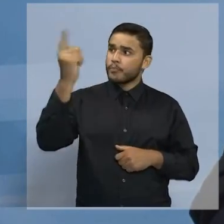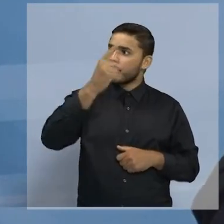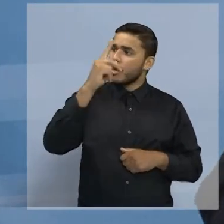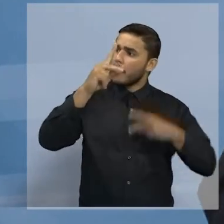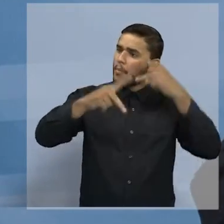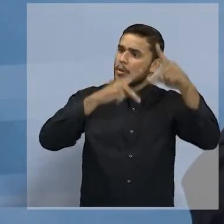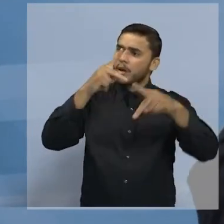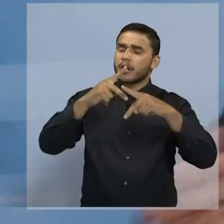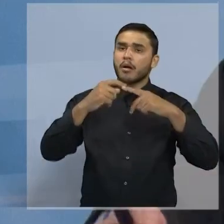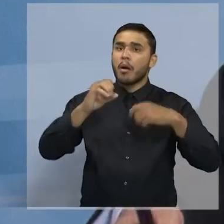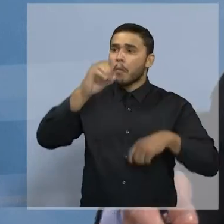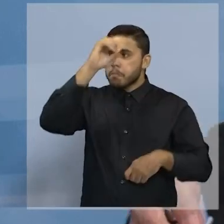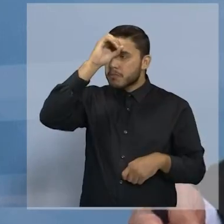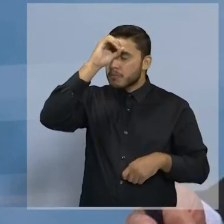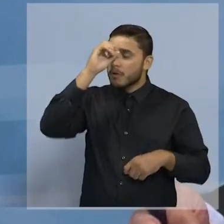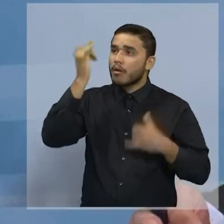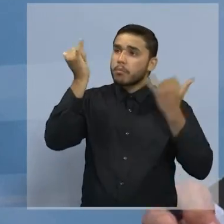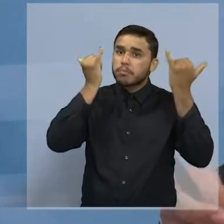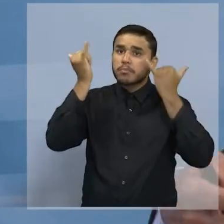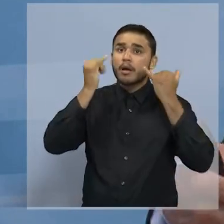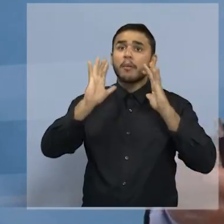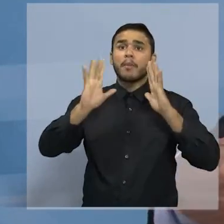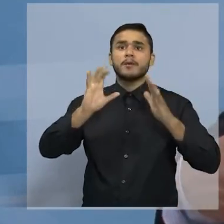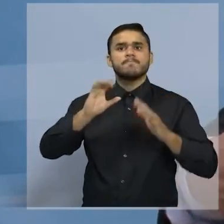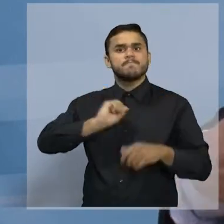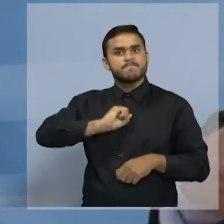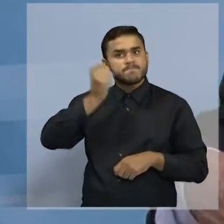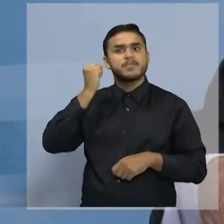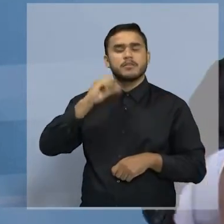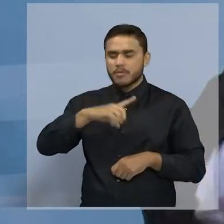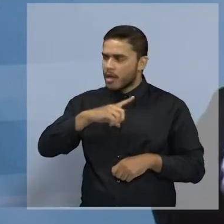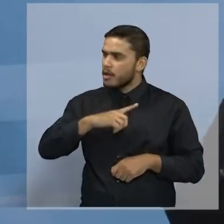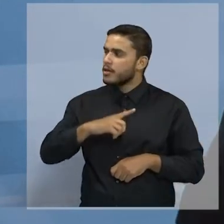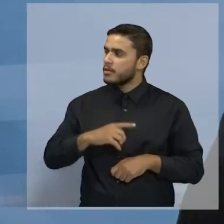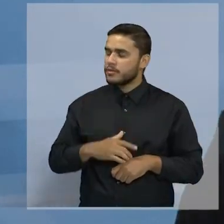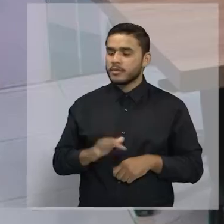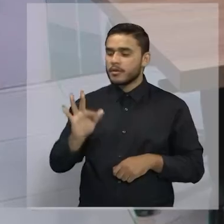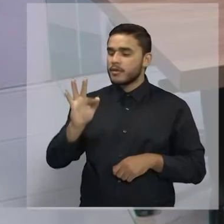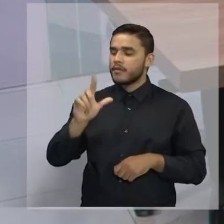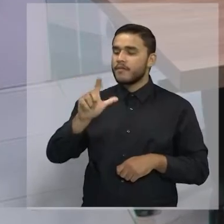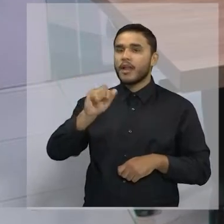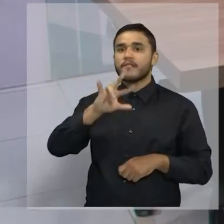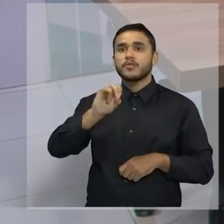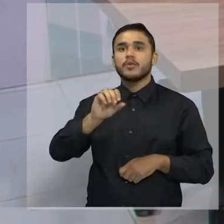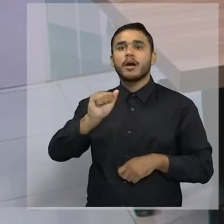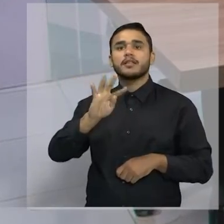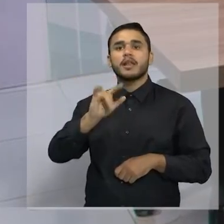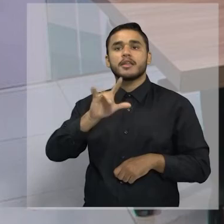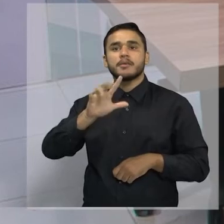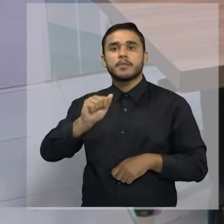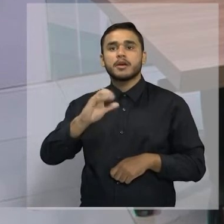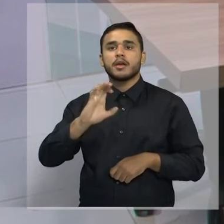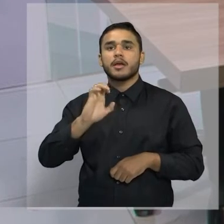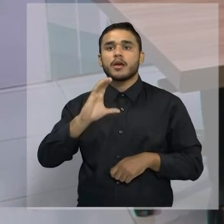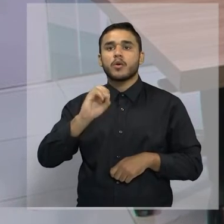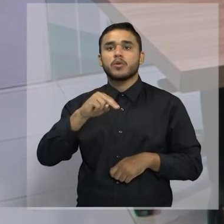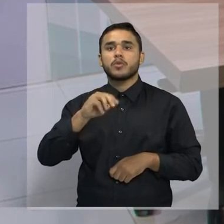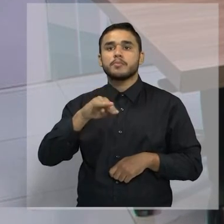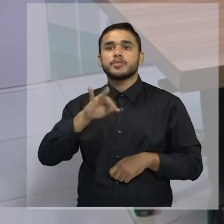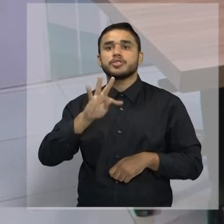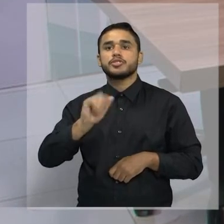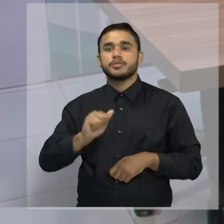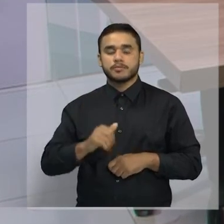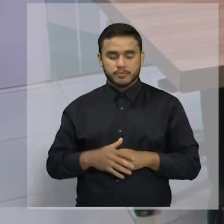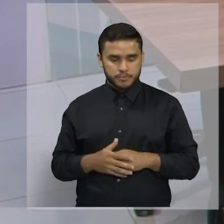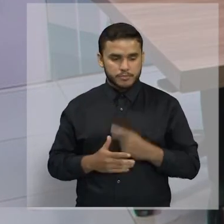a população, mesmo desinformada, ela tem essa revolta. Então, é Flávio Ataliba... Economista. Muito fácil o